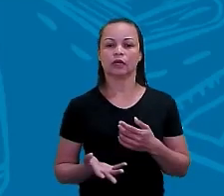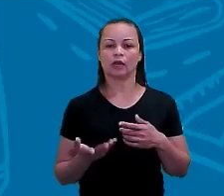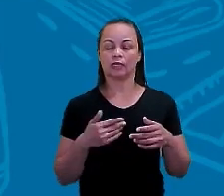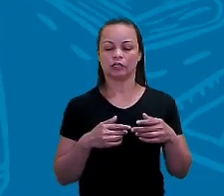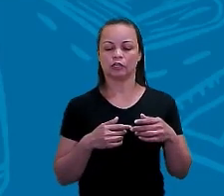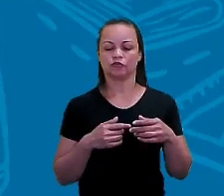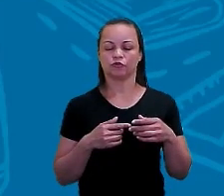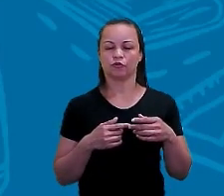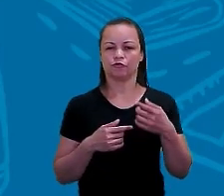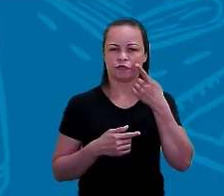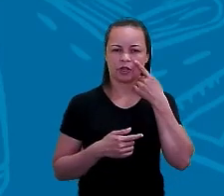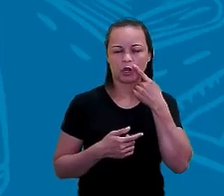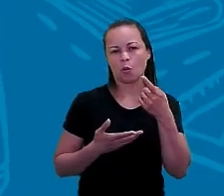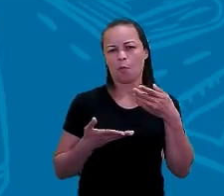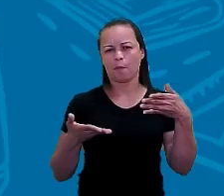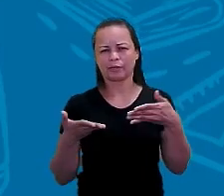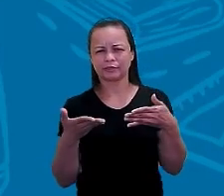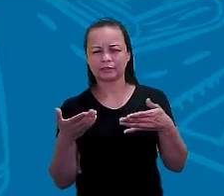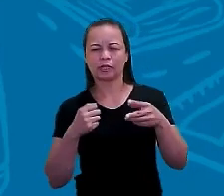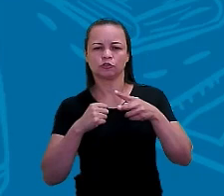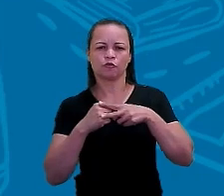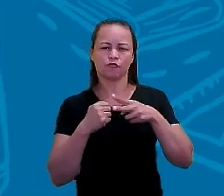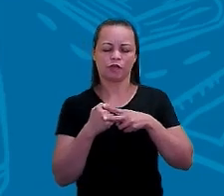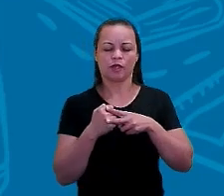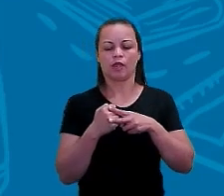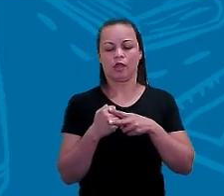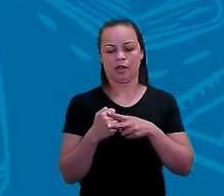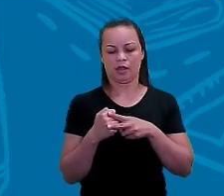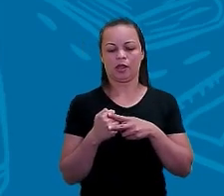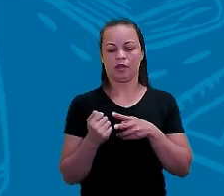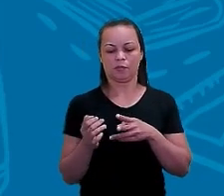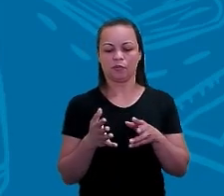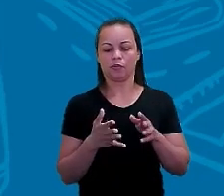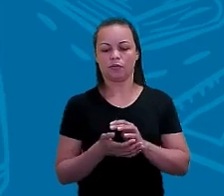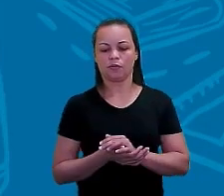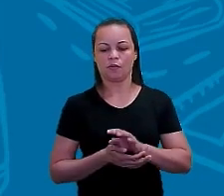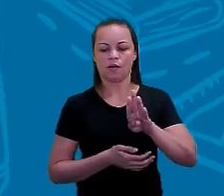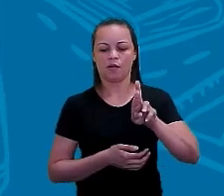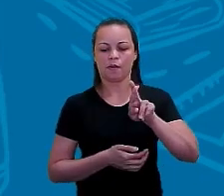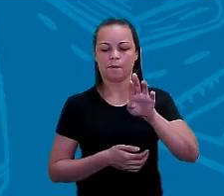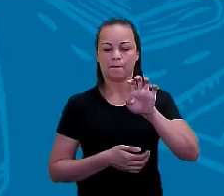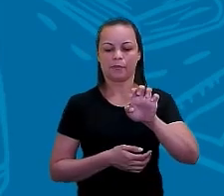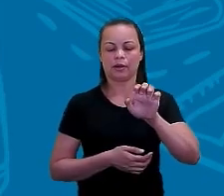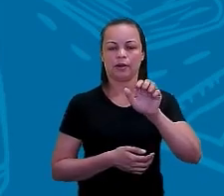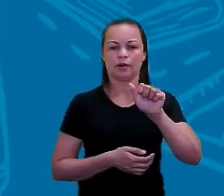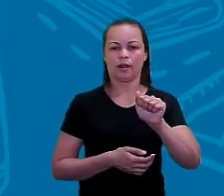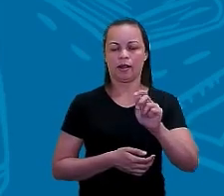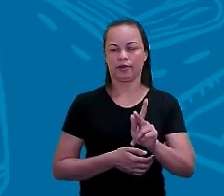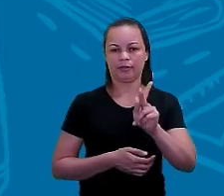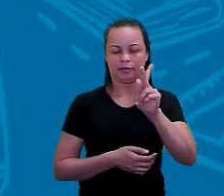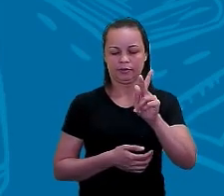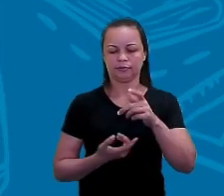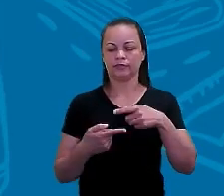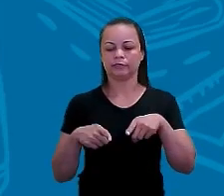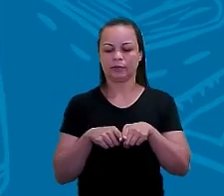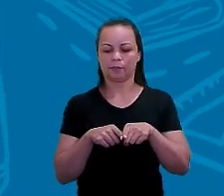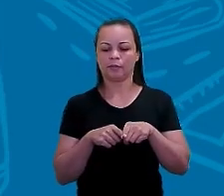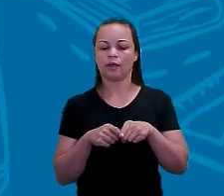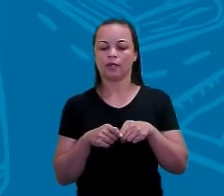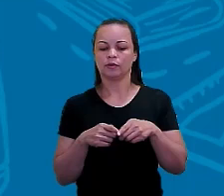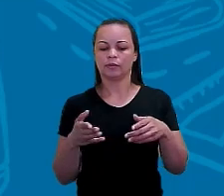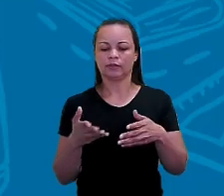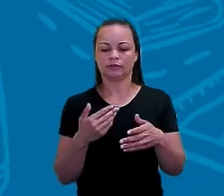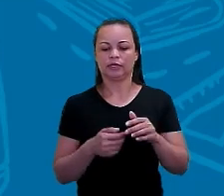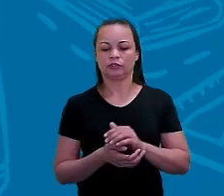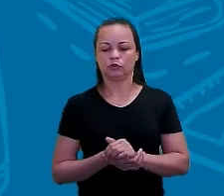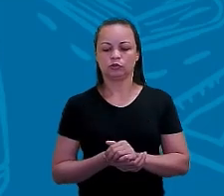com o passado do verbo break, hurt e ainda a negativa do verbo cry. Lembre-se que cry tem Y,